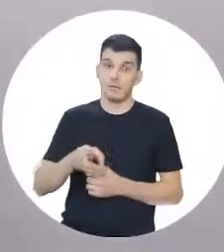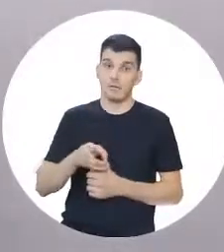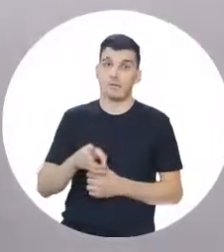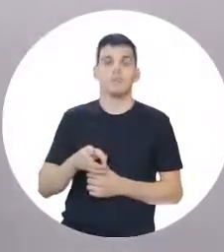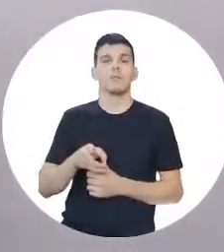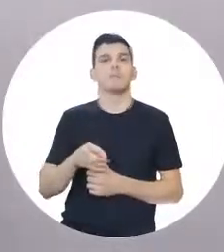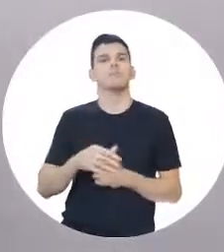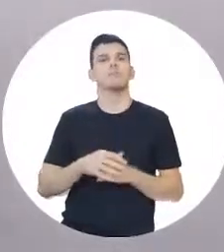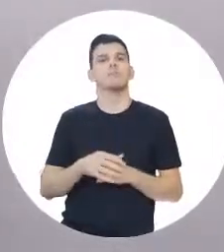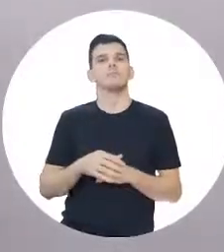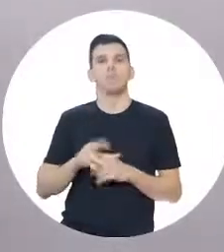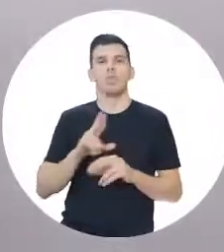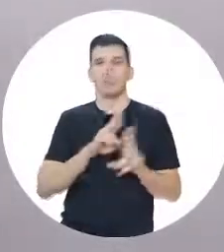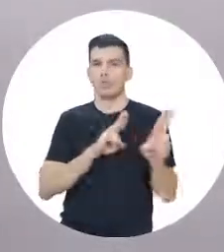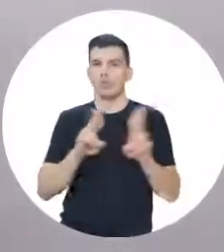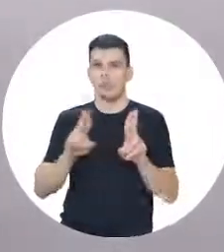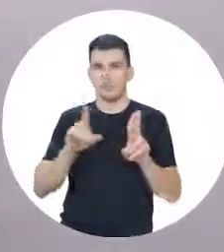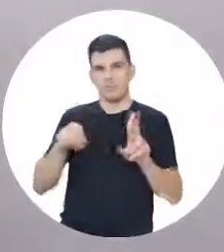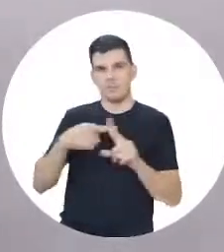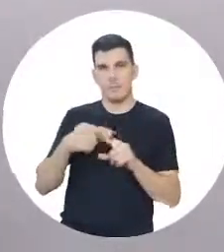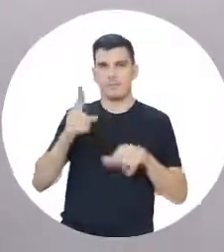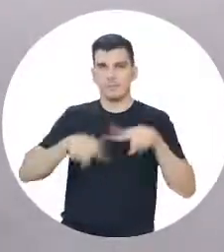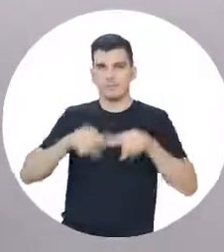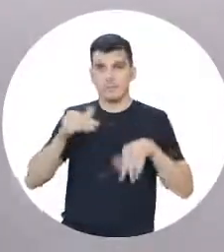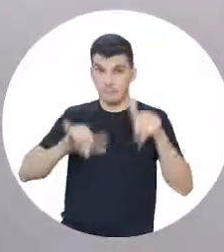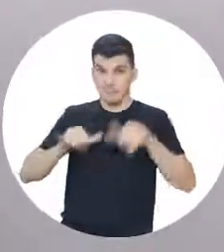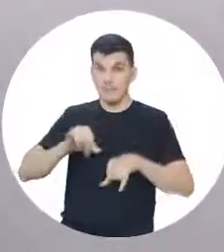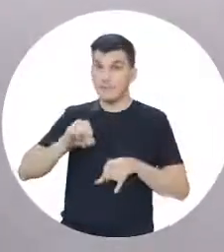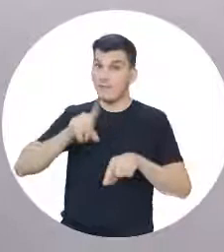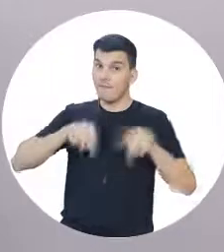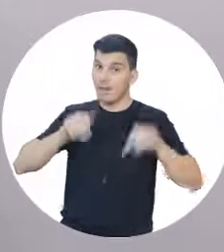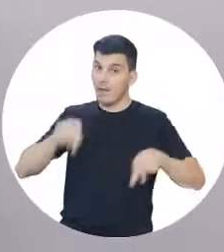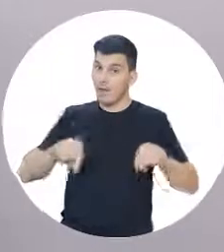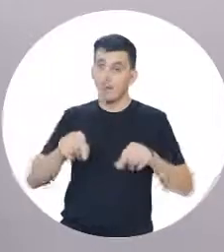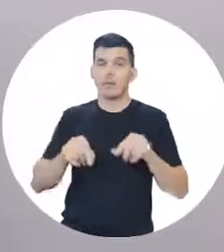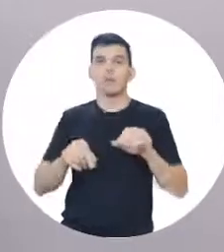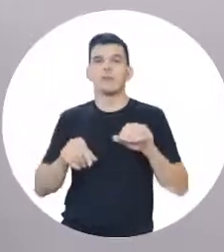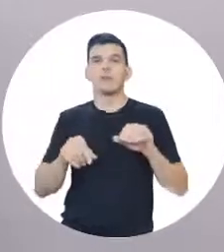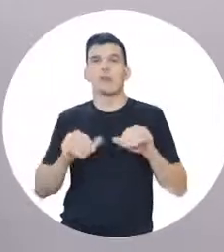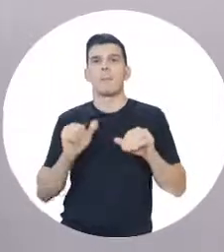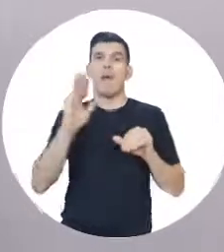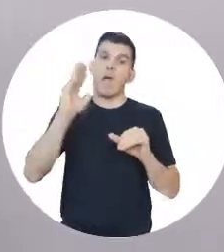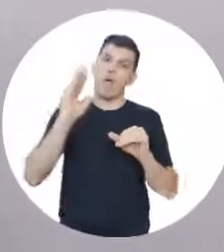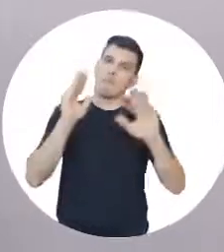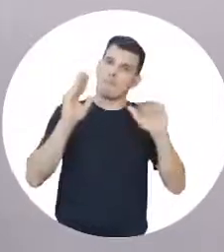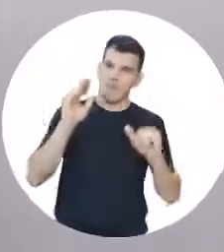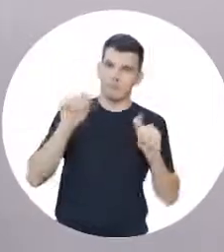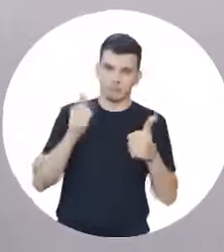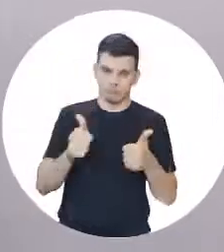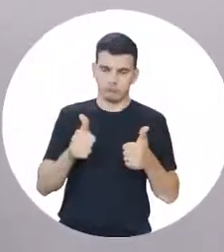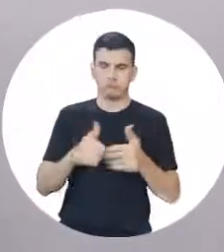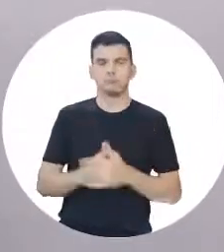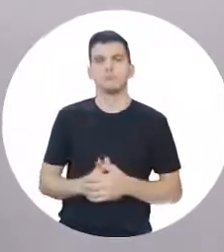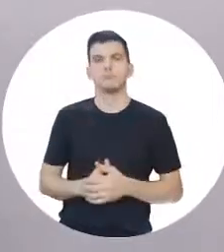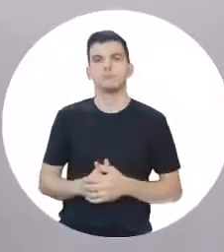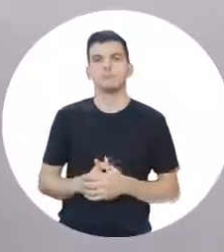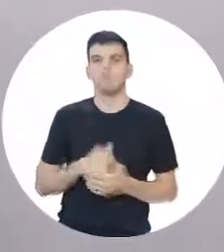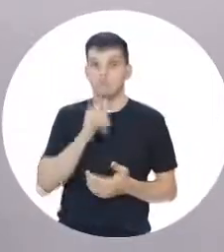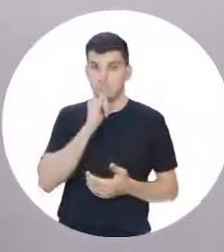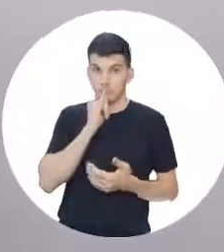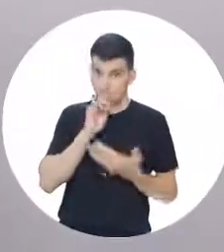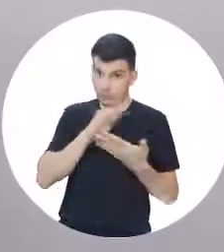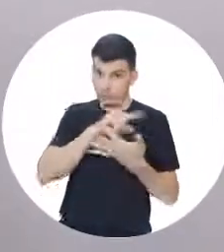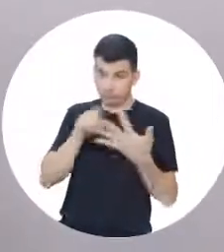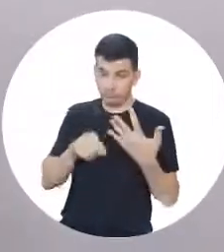fixo, hidróxido de nome do elemento. Simples. Se for NOX variado, hidróxido, elemento, mais terminação.